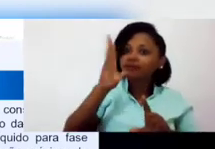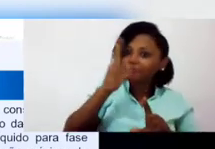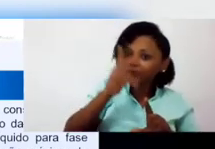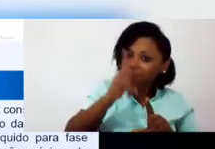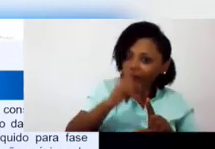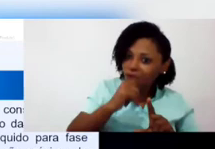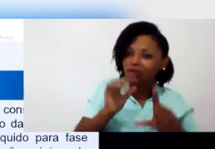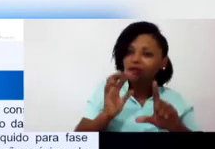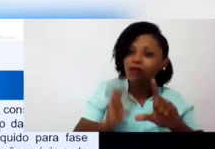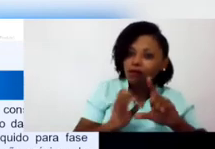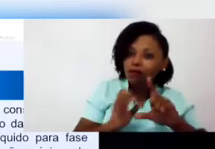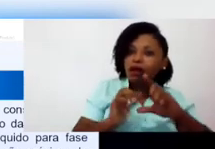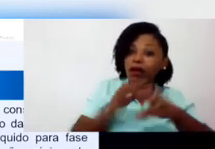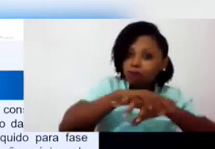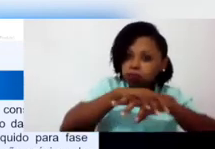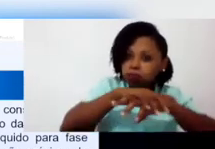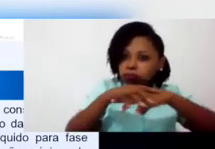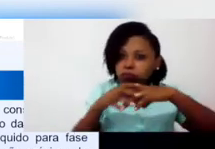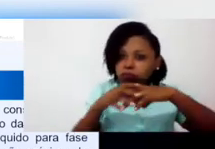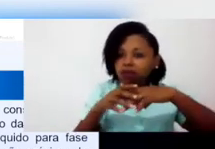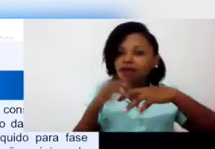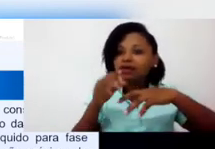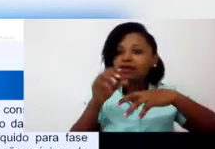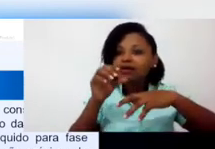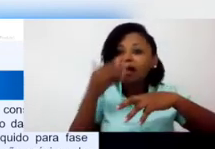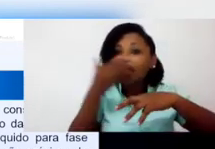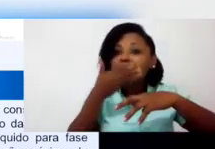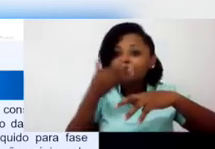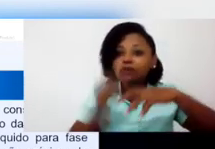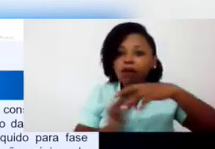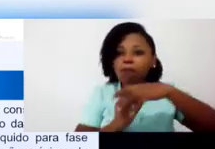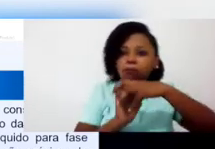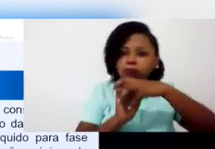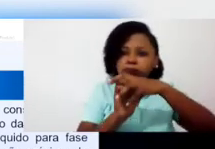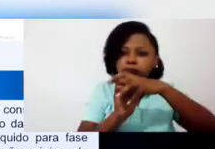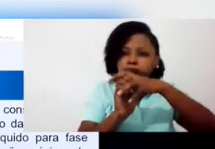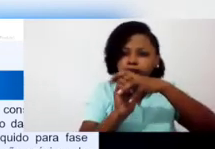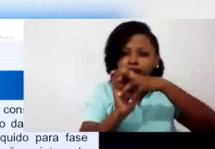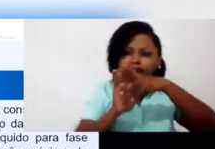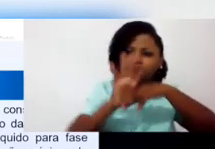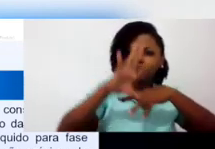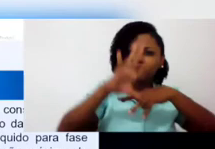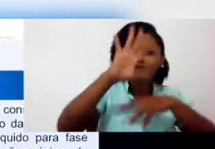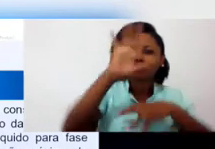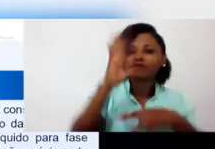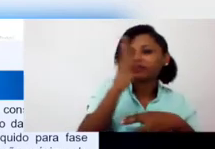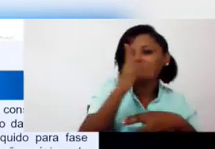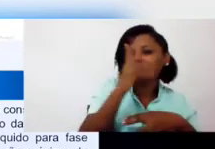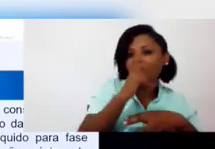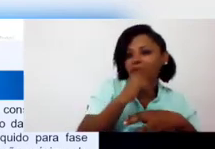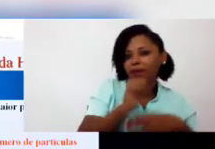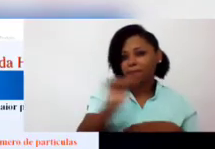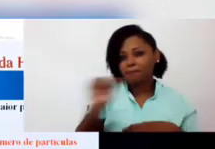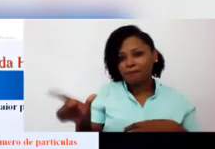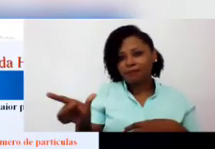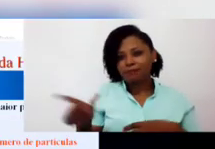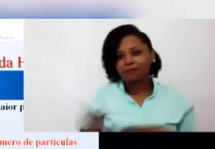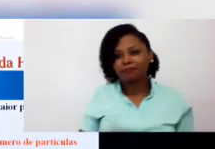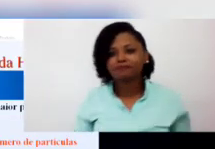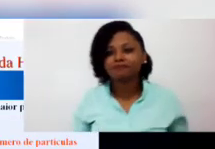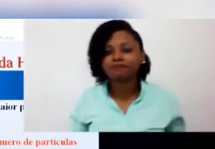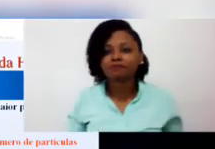com açúcar, né? Então ocorre o quê? A diminuição da pressão máxima de vapor, ok?